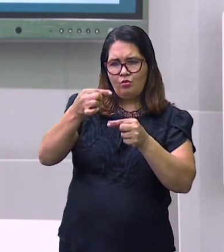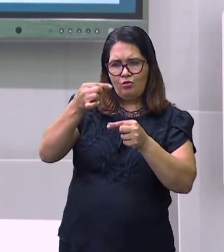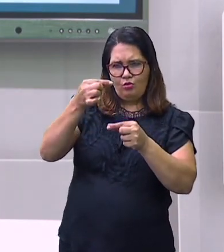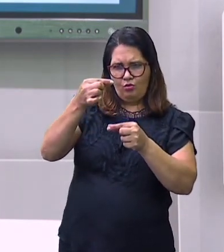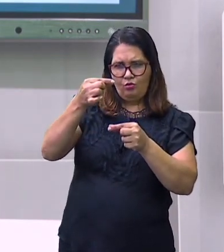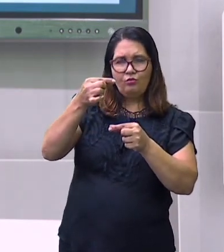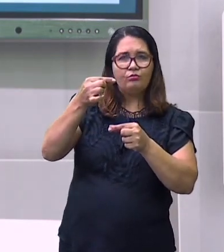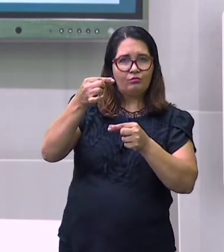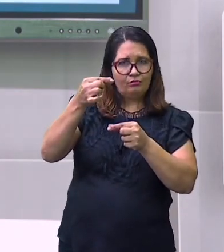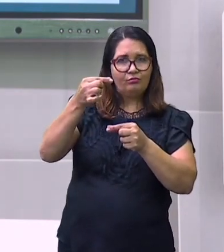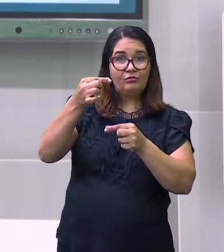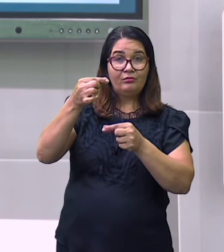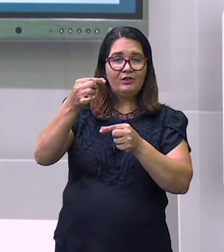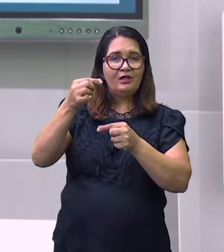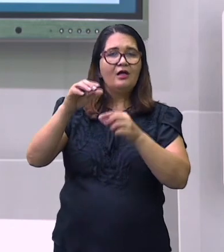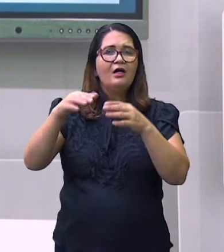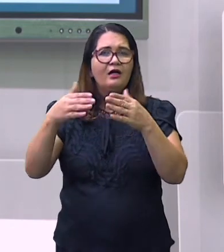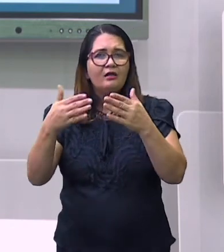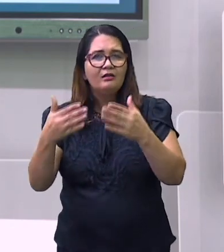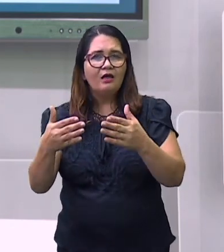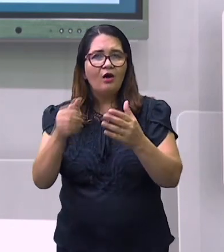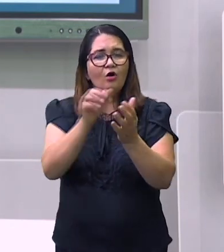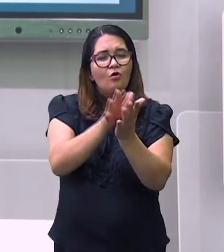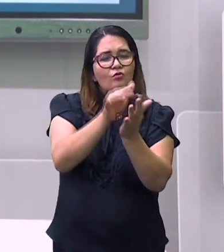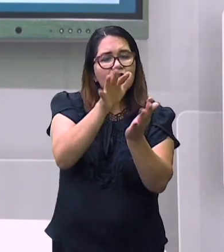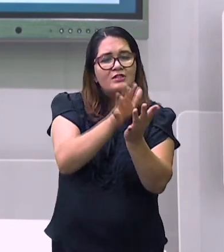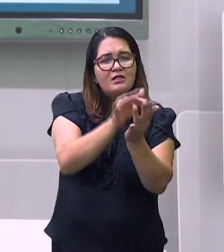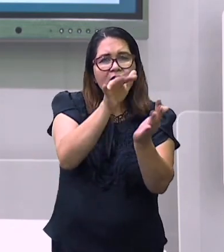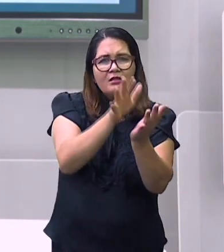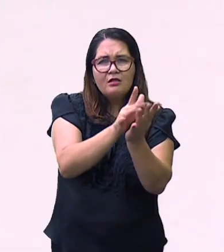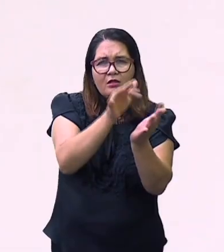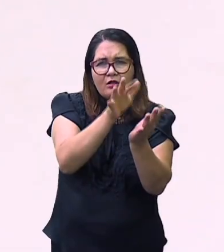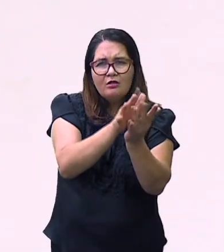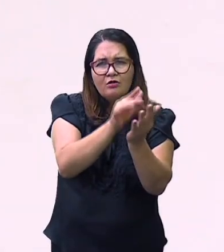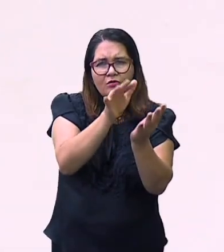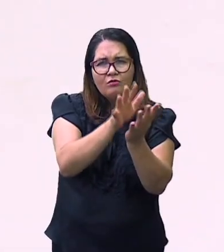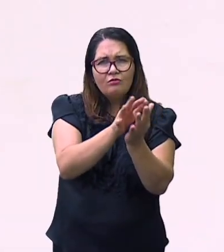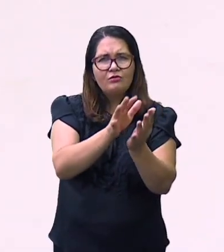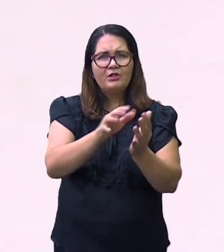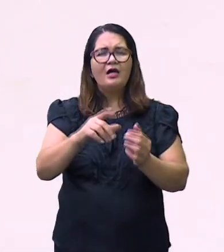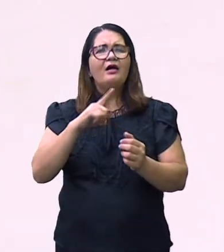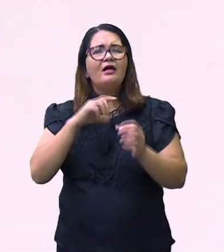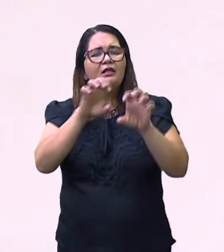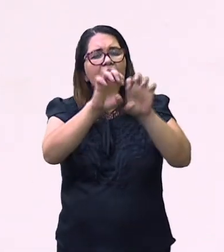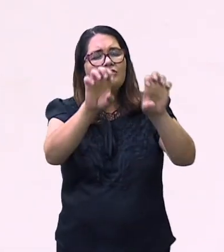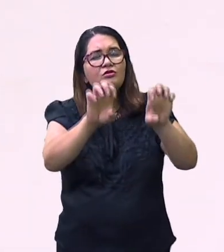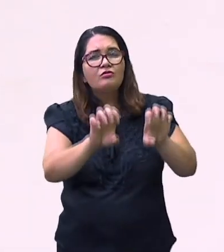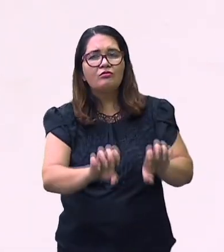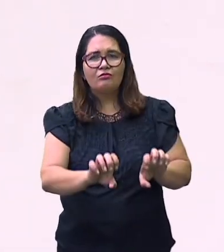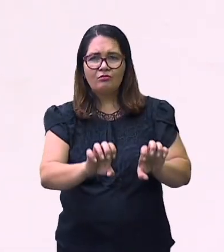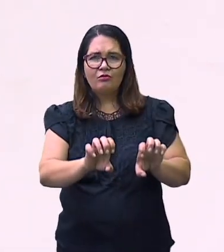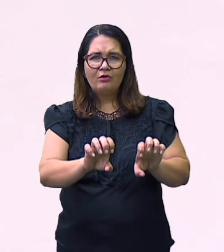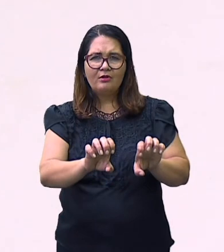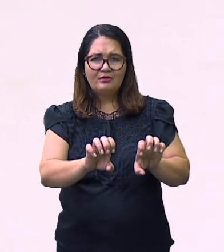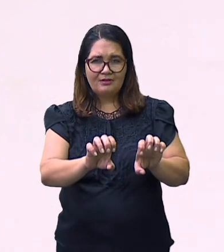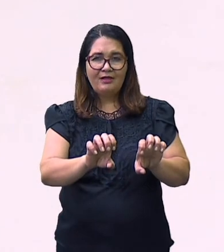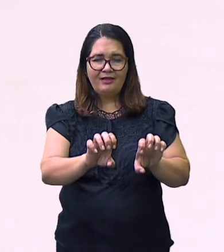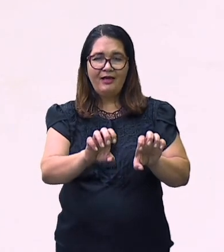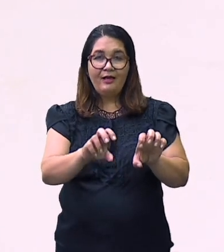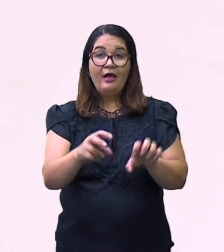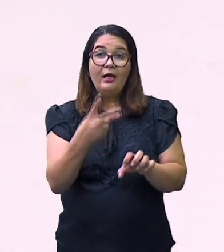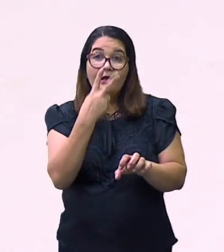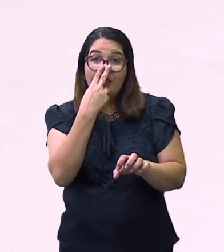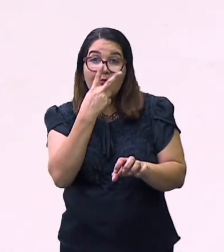centríolos, eles têm uma estrutura como se fossem gominhos. E aí você pode usar o palitinho de dente para marcar, ó. Você